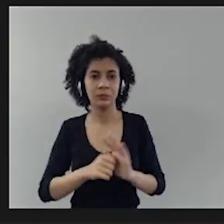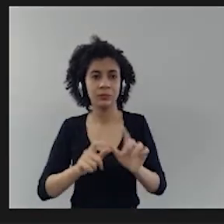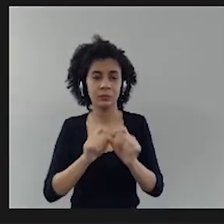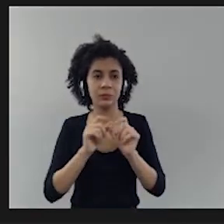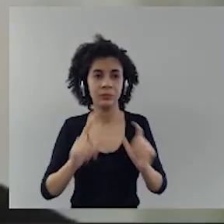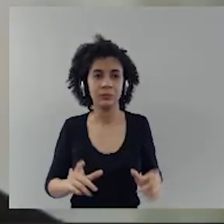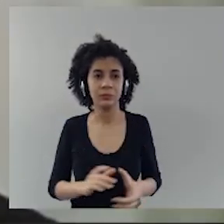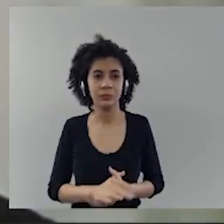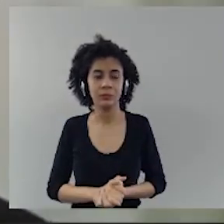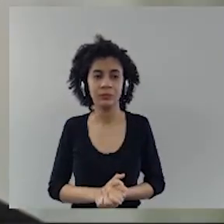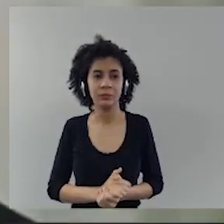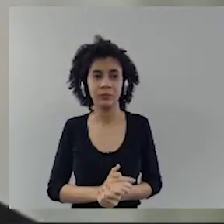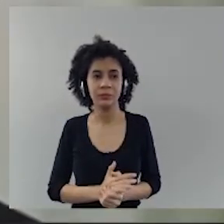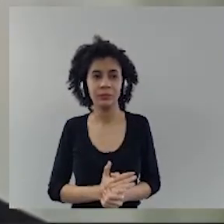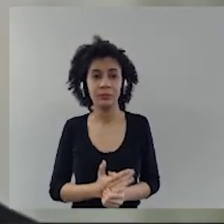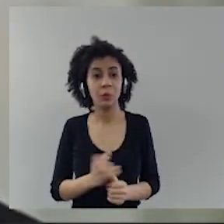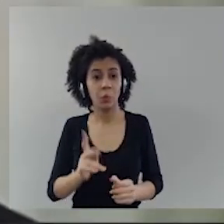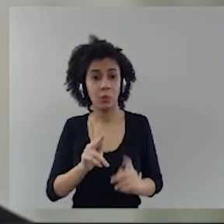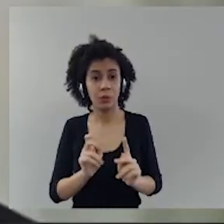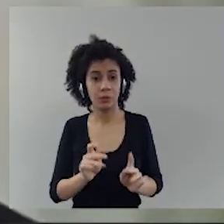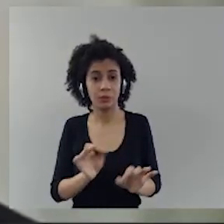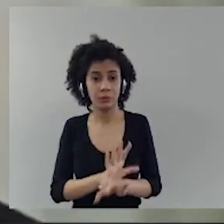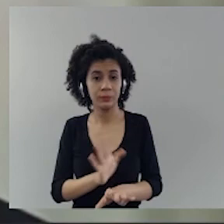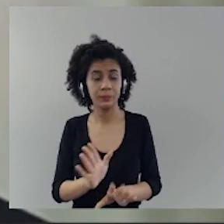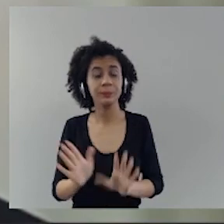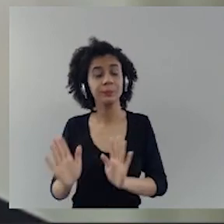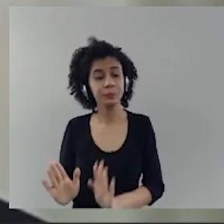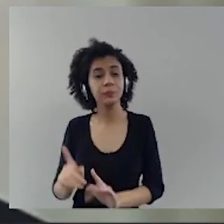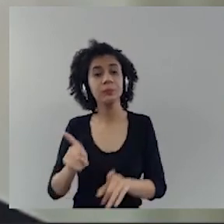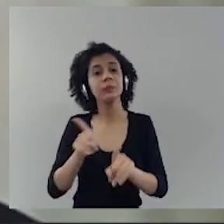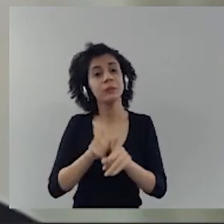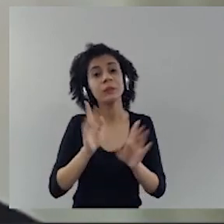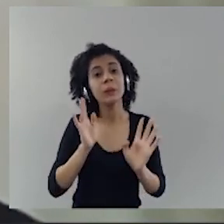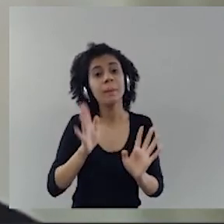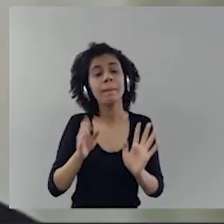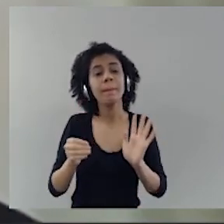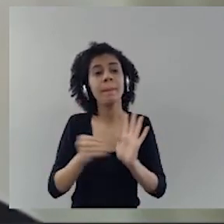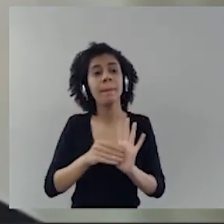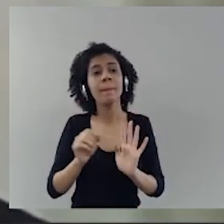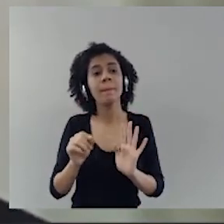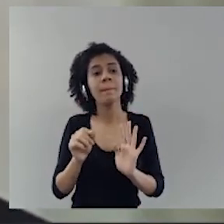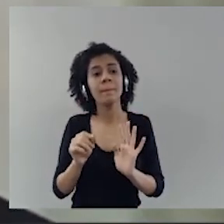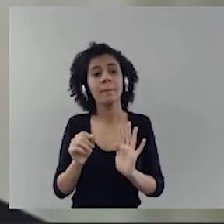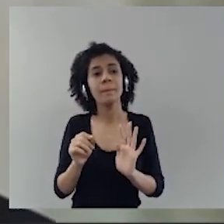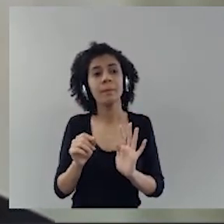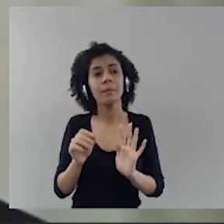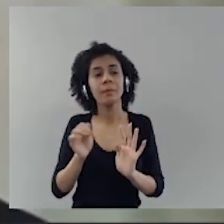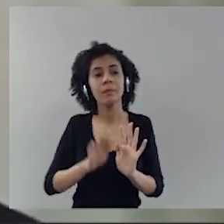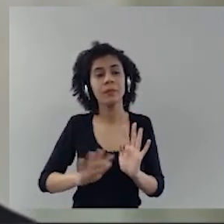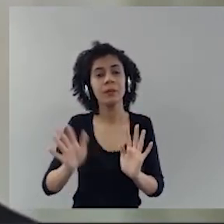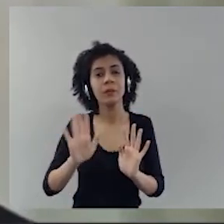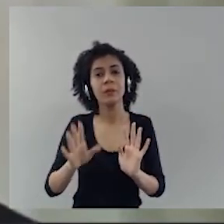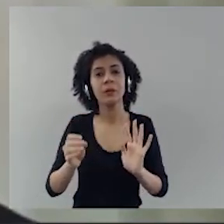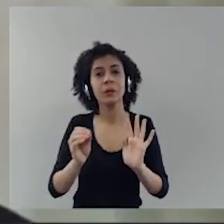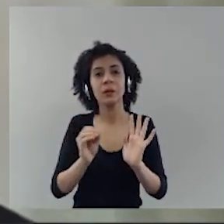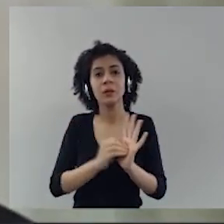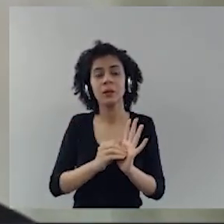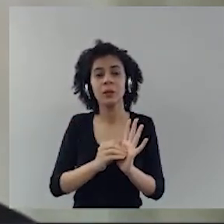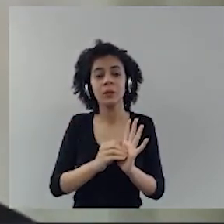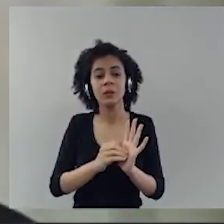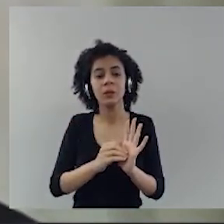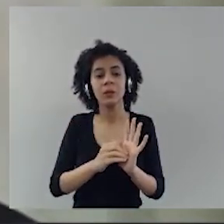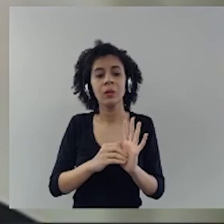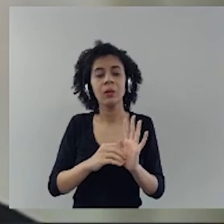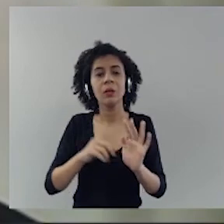para encerrar o painel ok eu já estou finalizando e também ainda já se cogita no âmbito federal até foi realizado há pouco